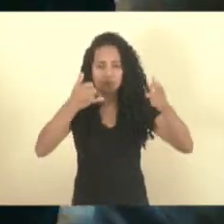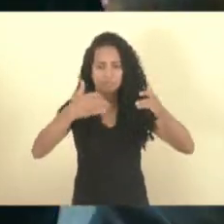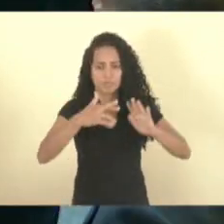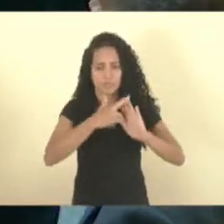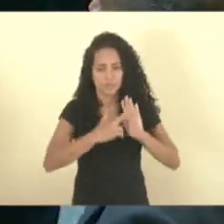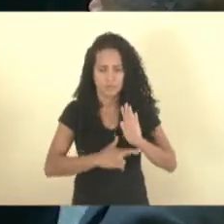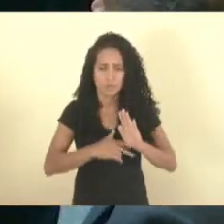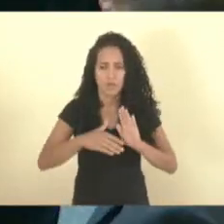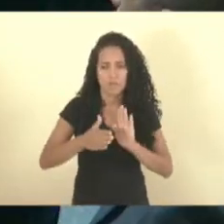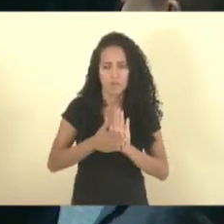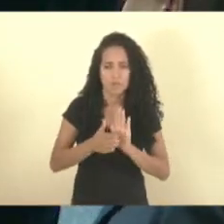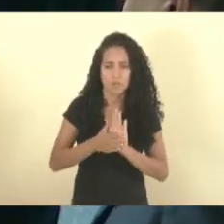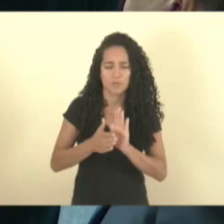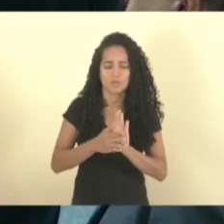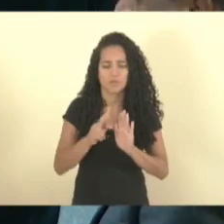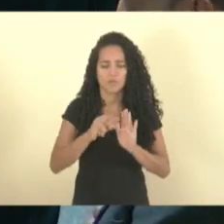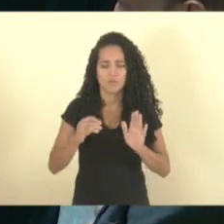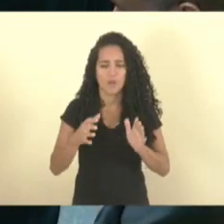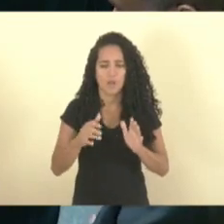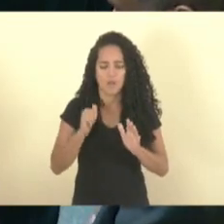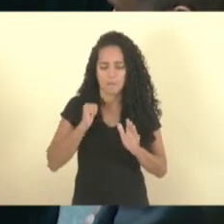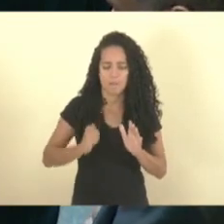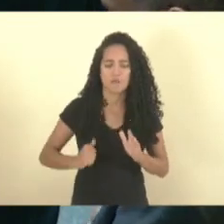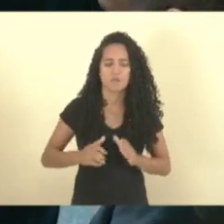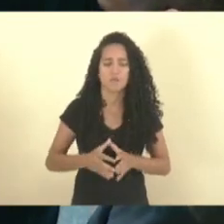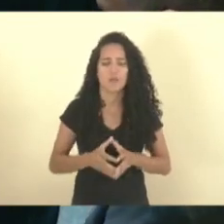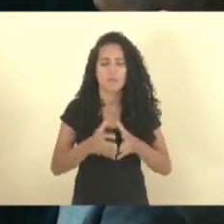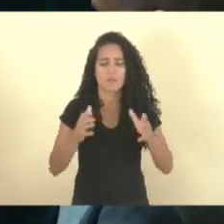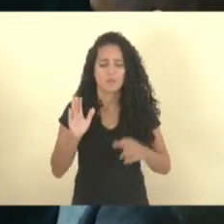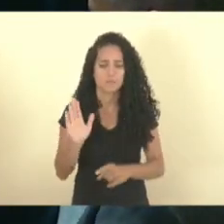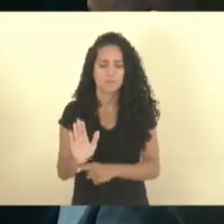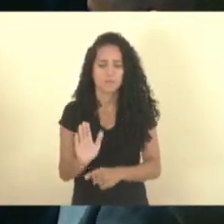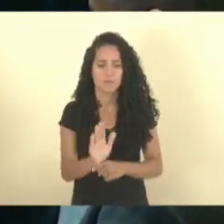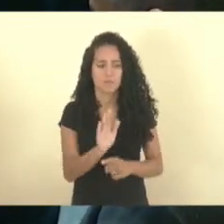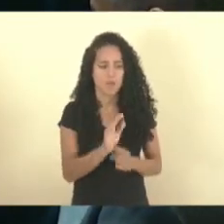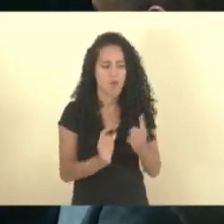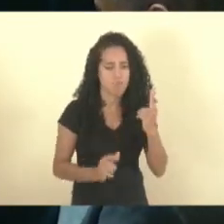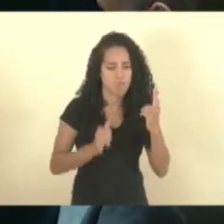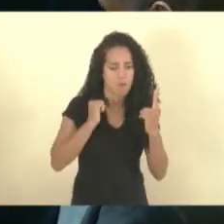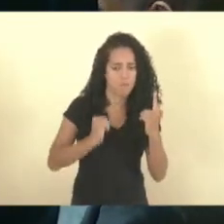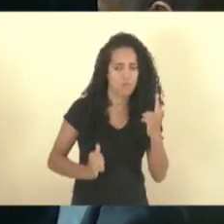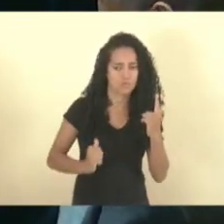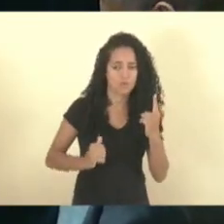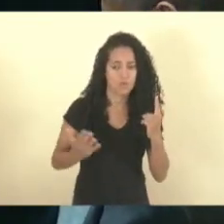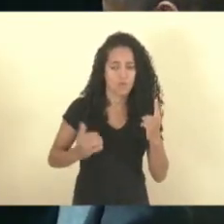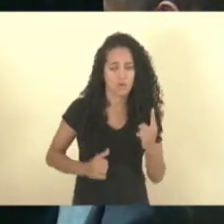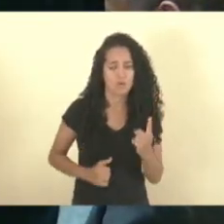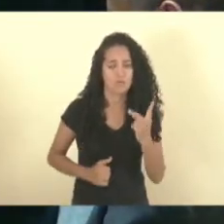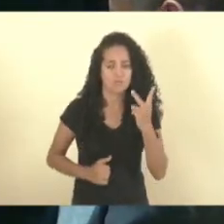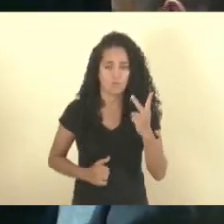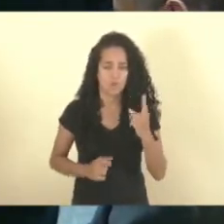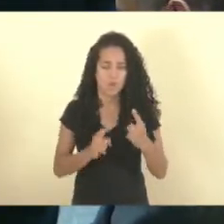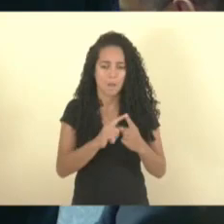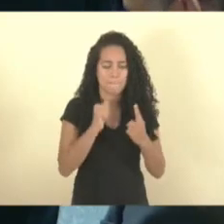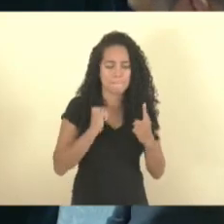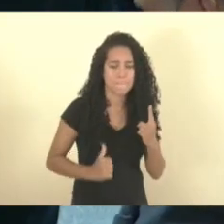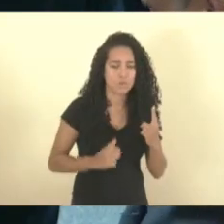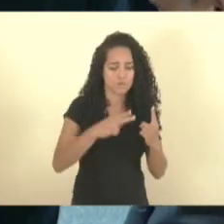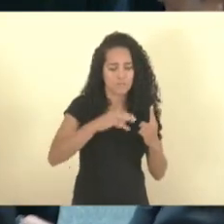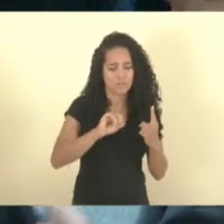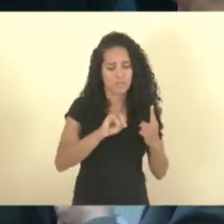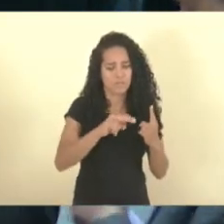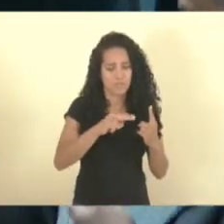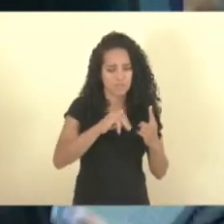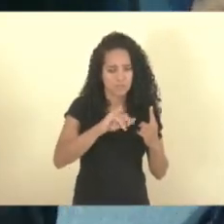uma proposição que está ampliando o número de bolsas, passando de uma para duas. Antes era apenas a bolsa nível 1 e